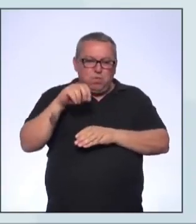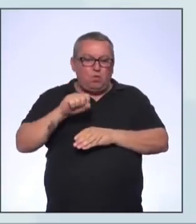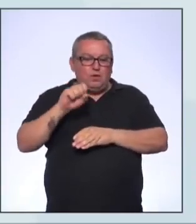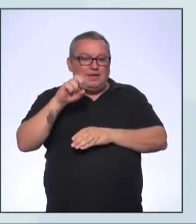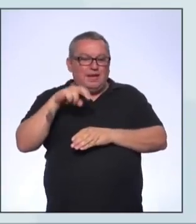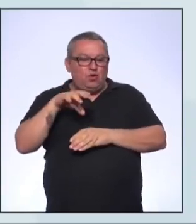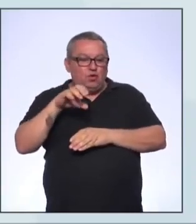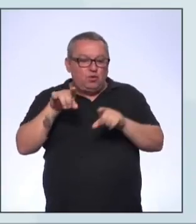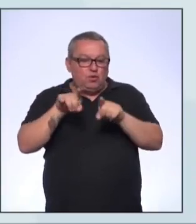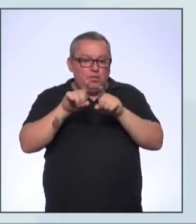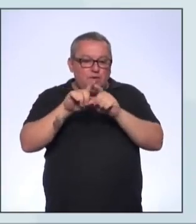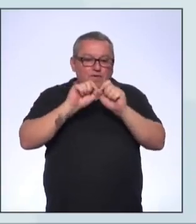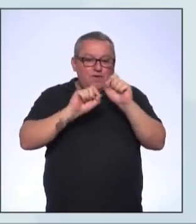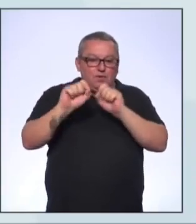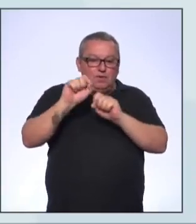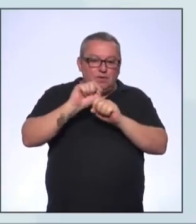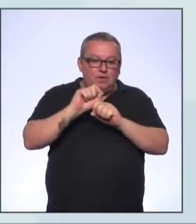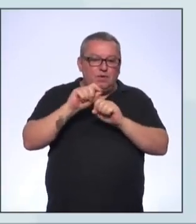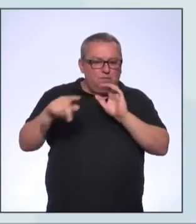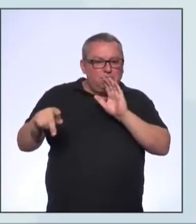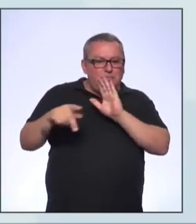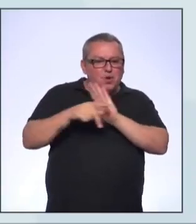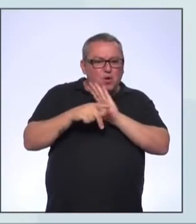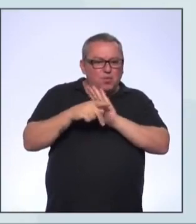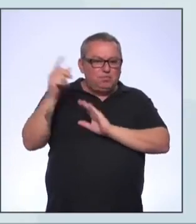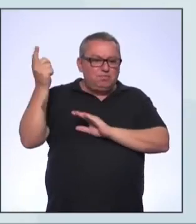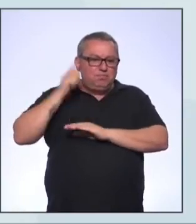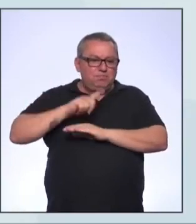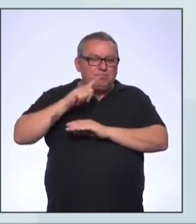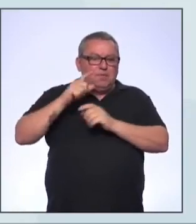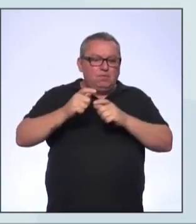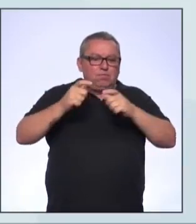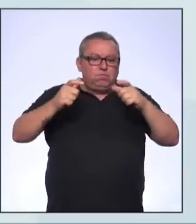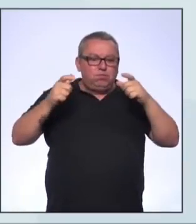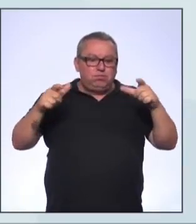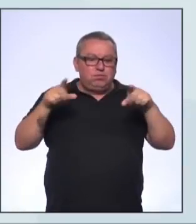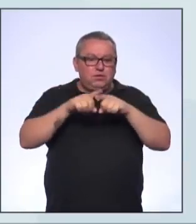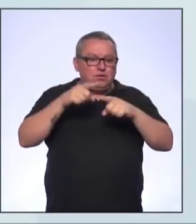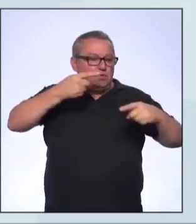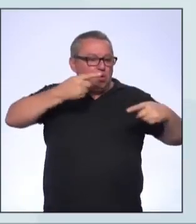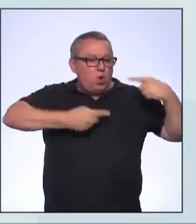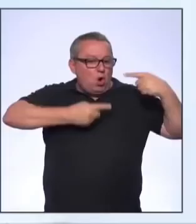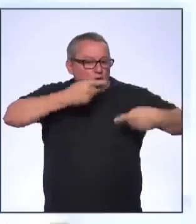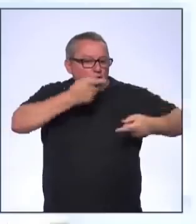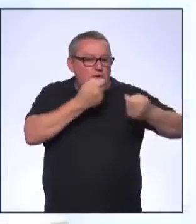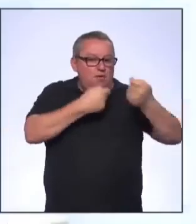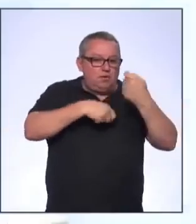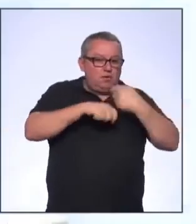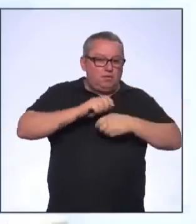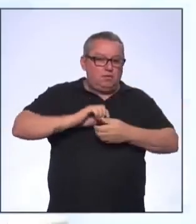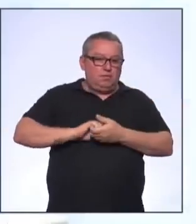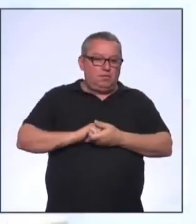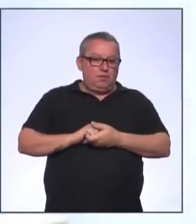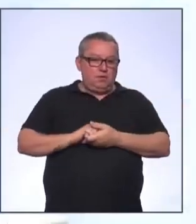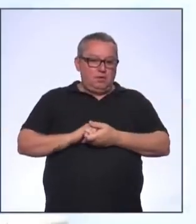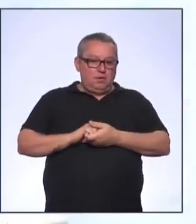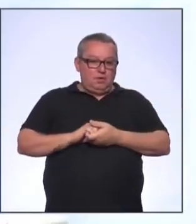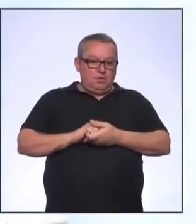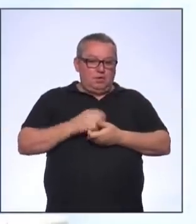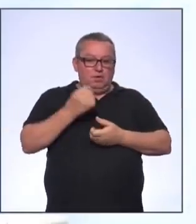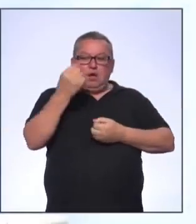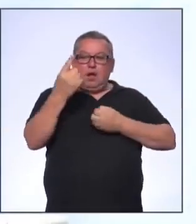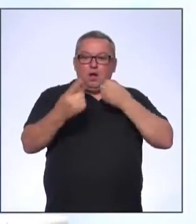e partem para o que consideram apropriado para ganharem mais espaço neste concorrido mercado.